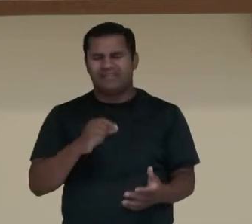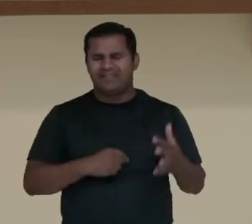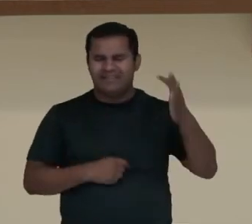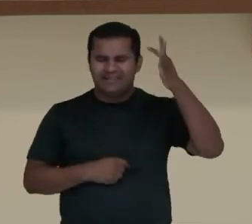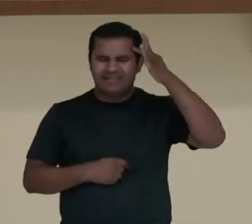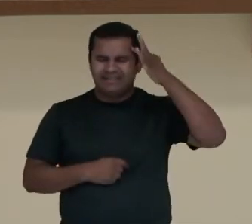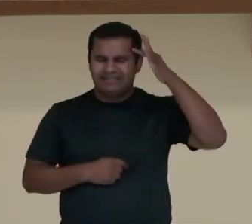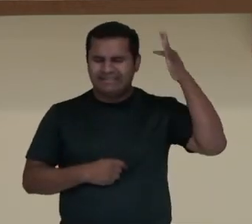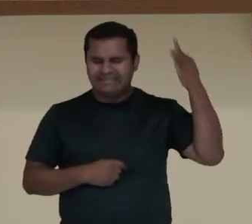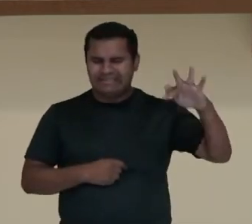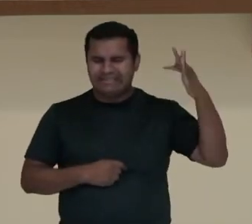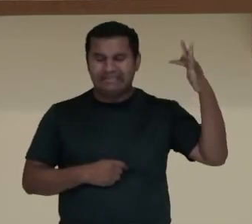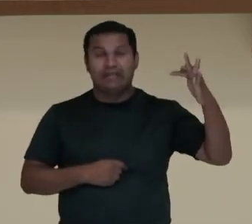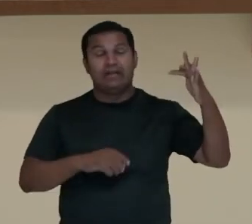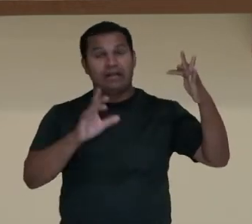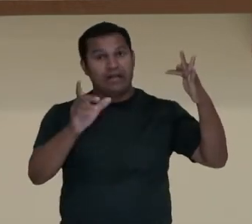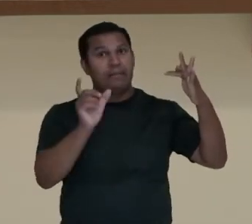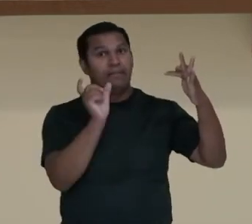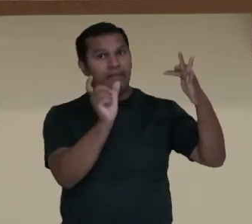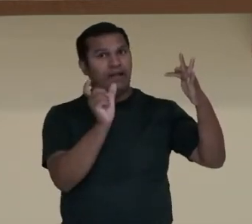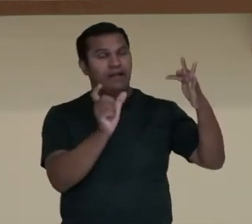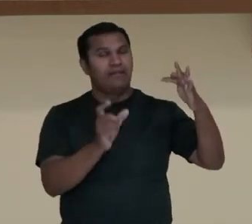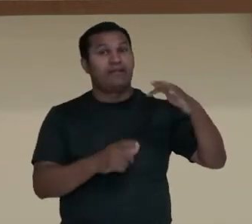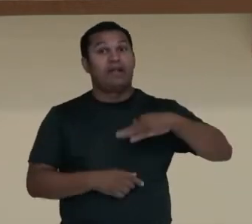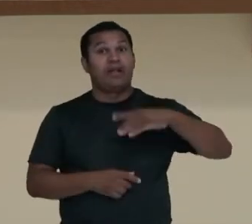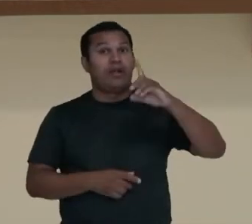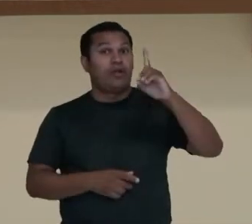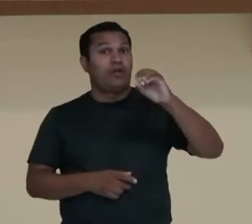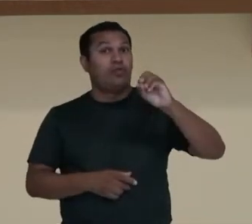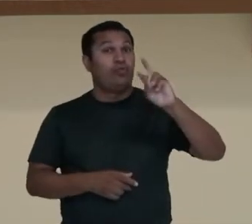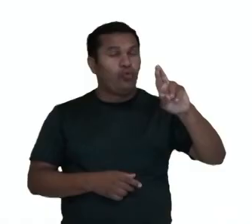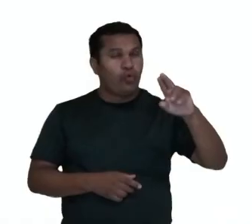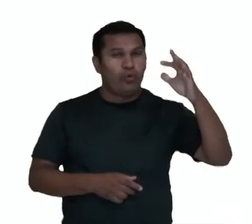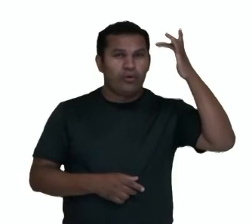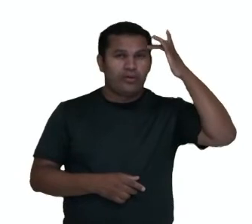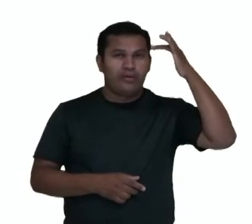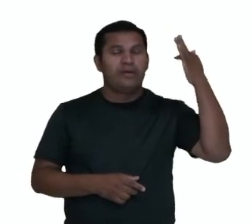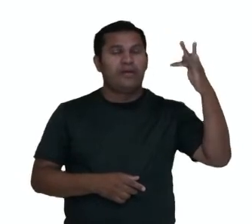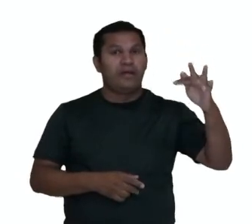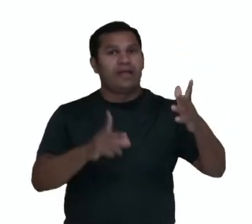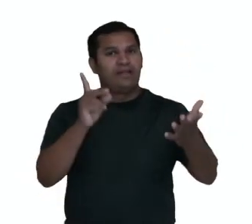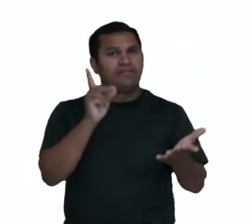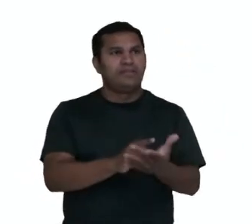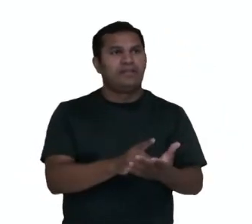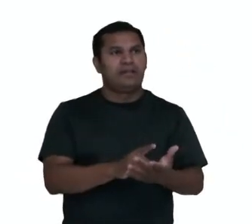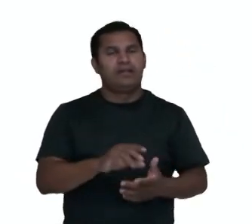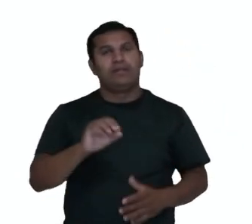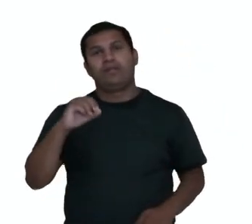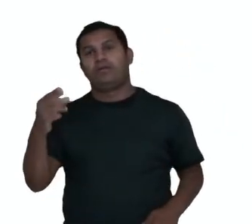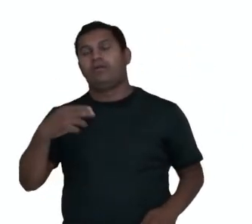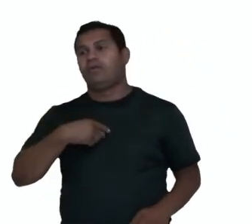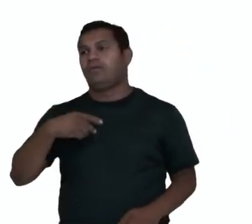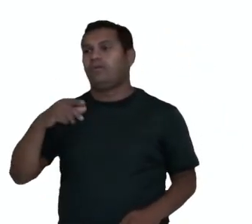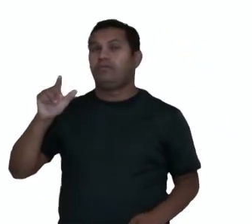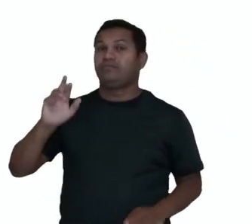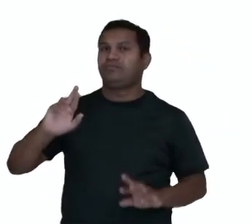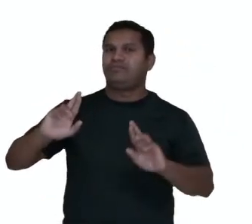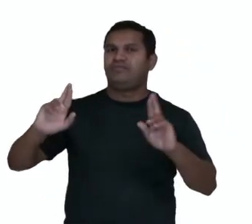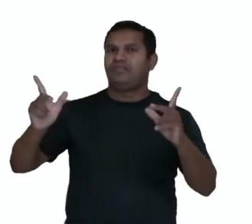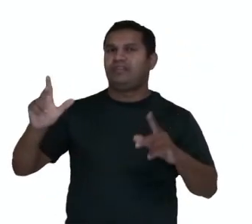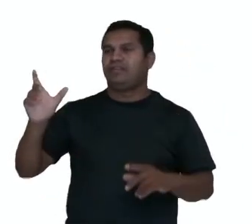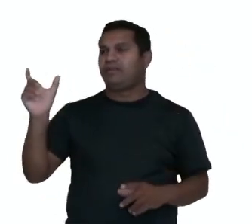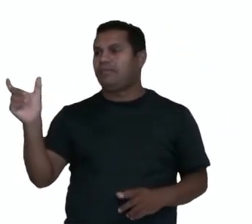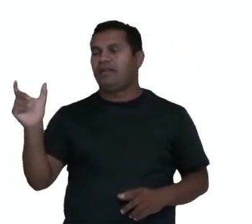eu literalmente dói esta cabeça. Muitas vezes os poetas recorrem ao sentido figurado, criando metáforas. O